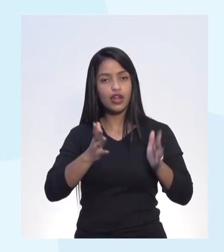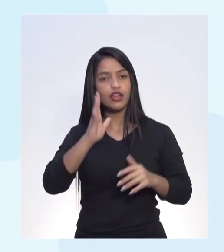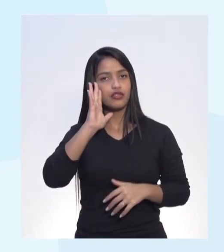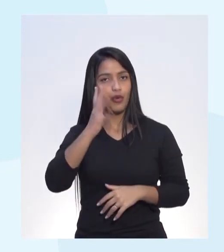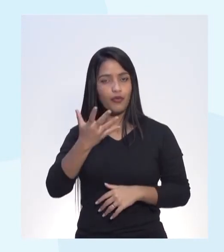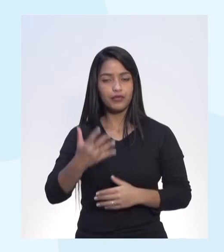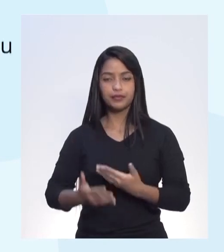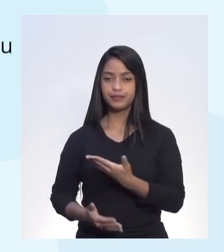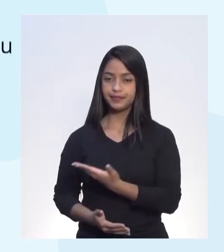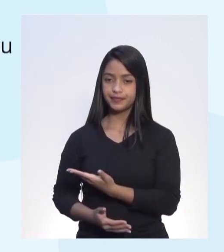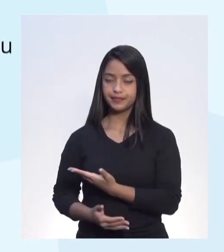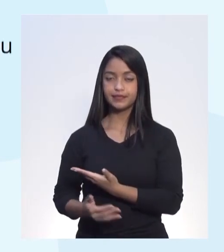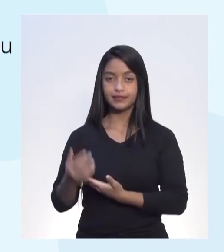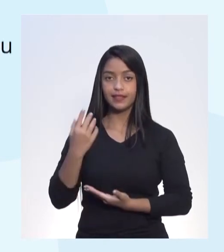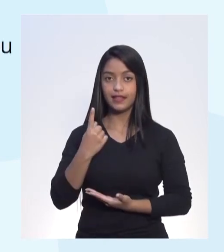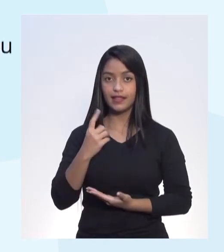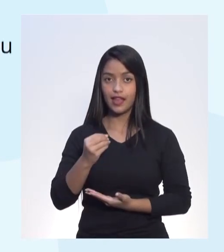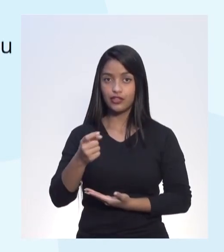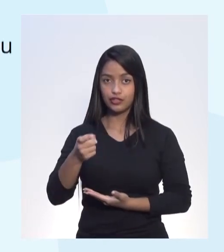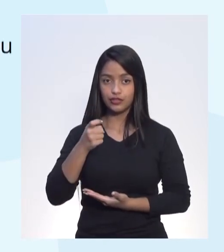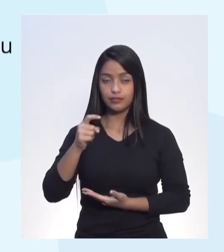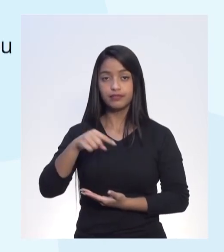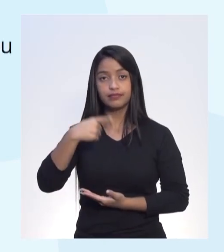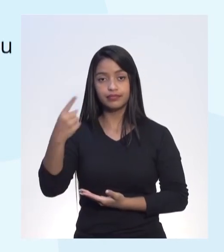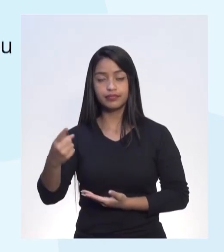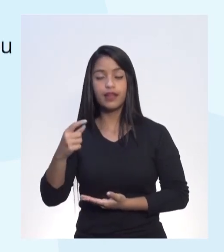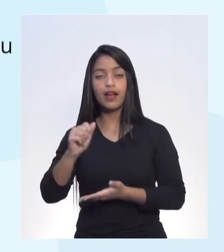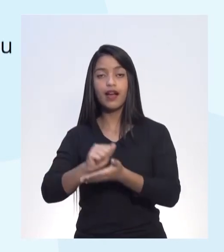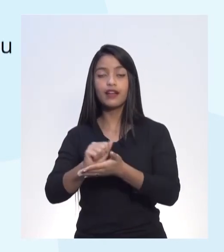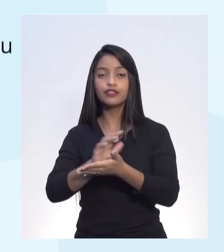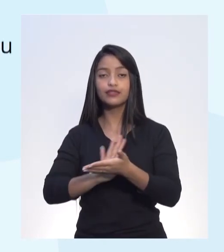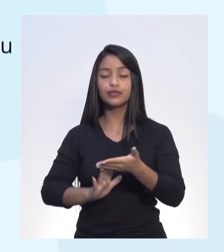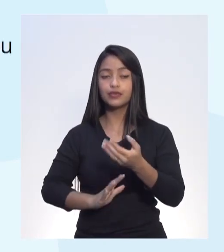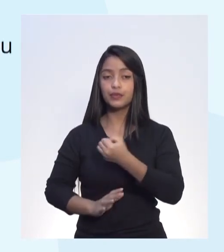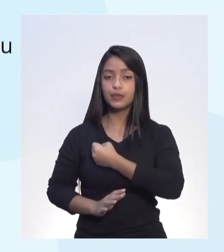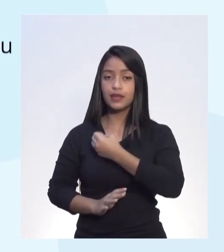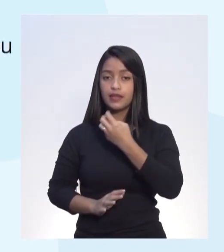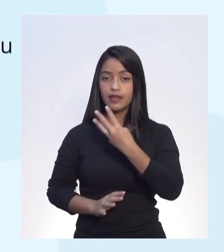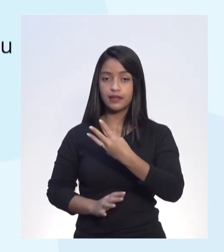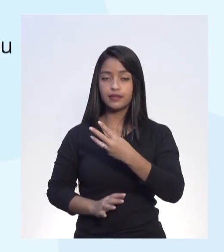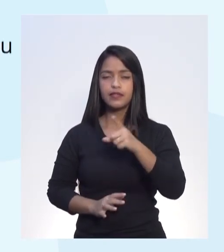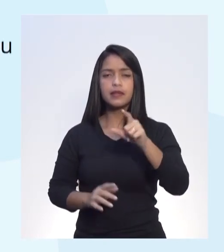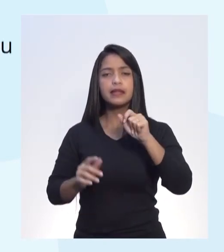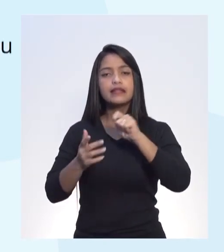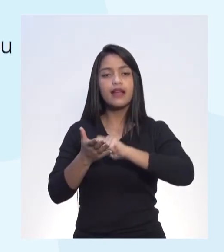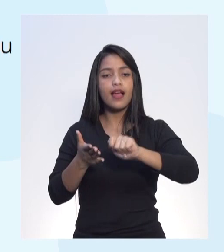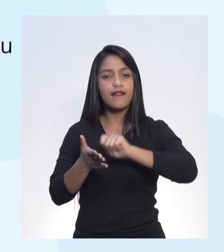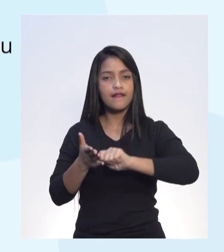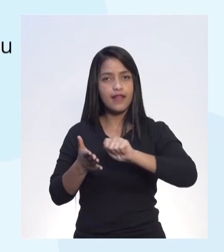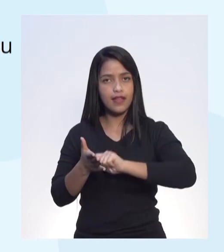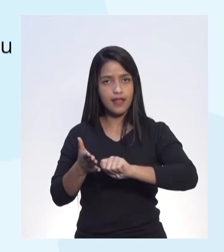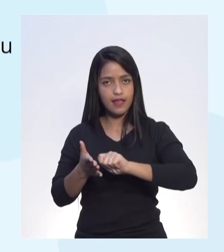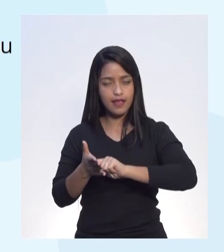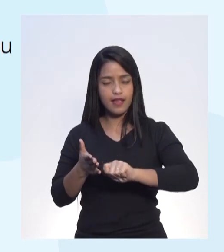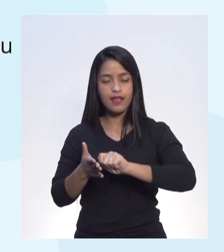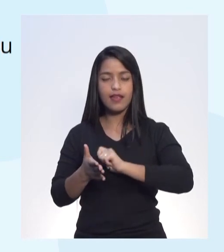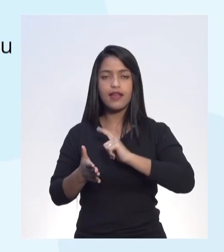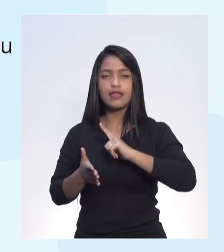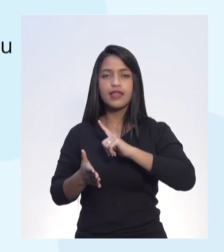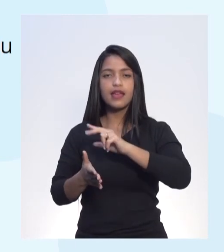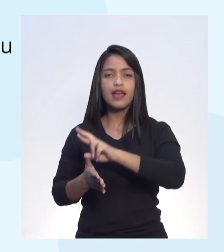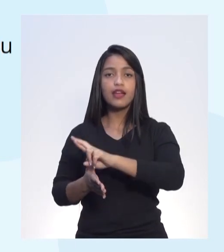lá 10x. Na sequência, atividade 3. Tá? Escreva as possíveis maneiras de escrever os